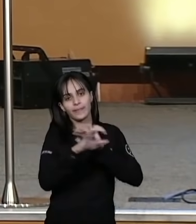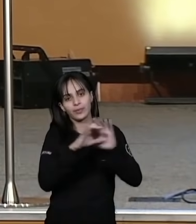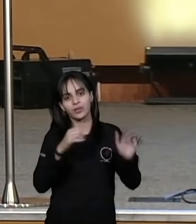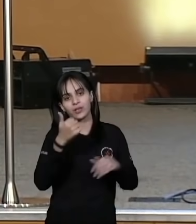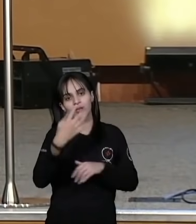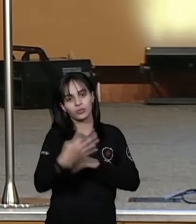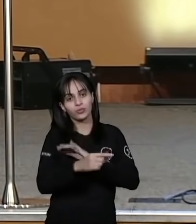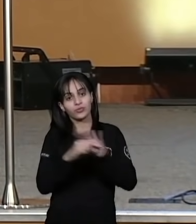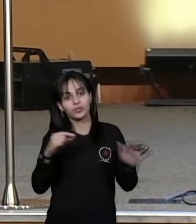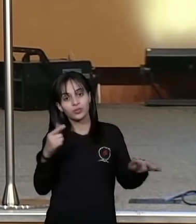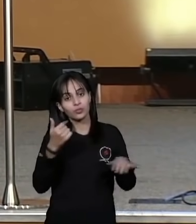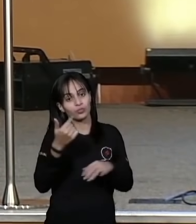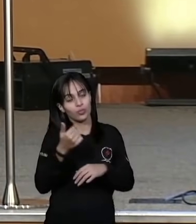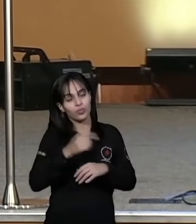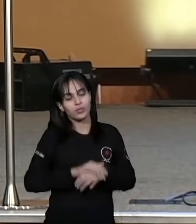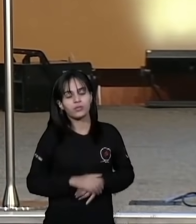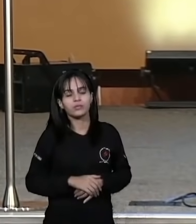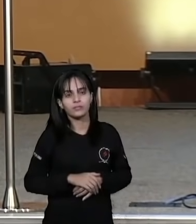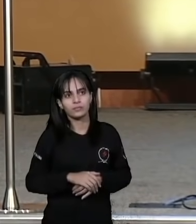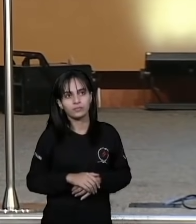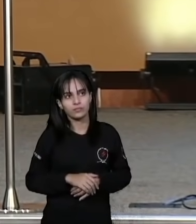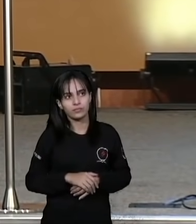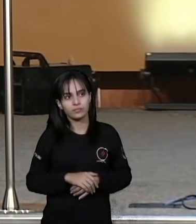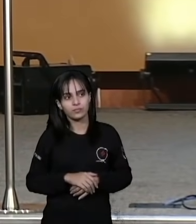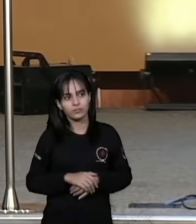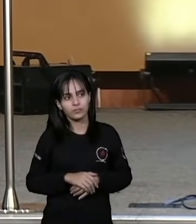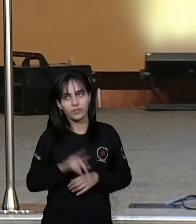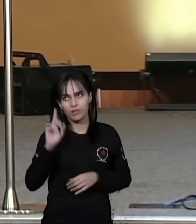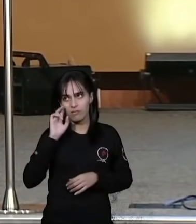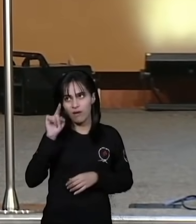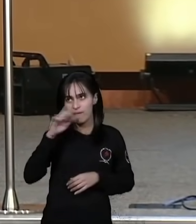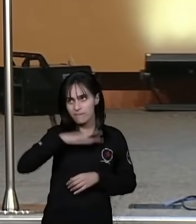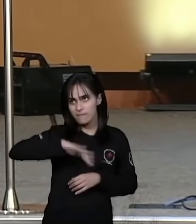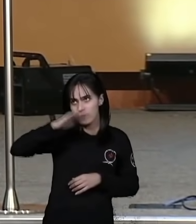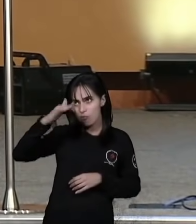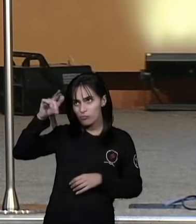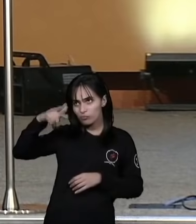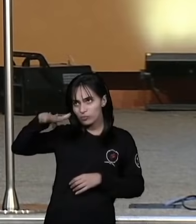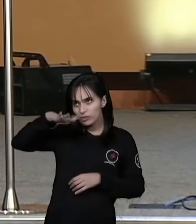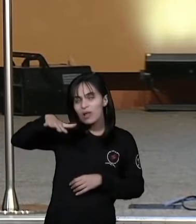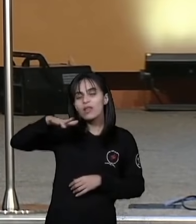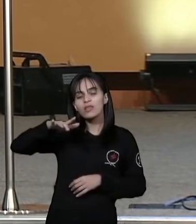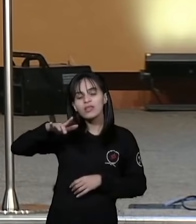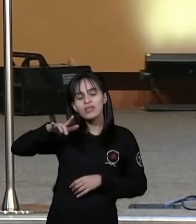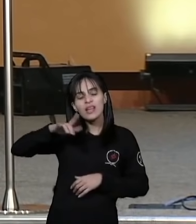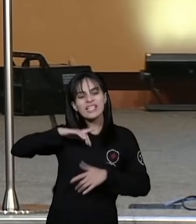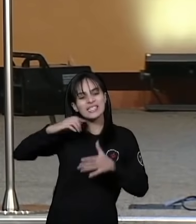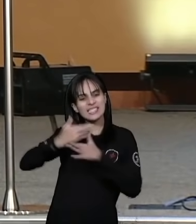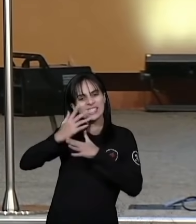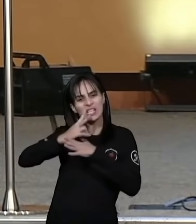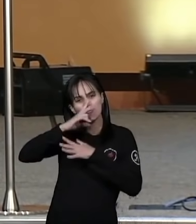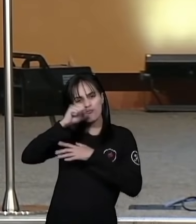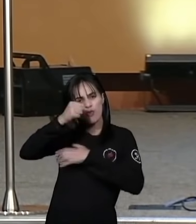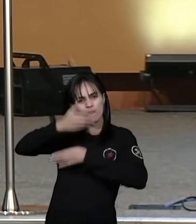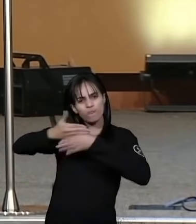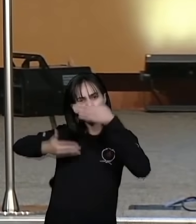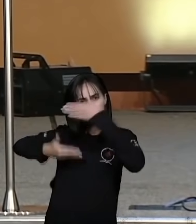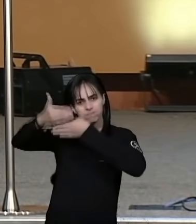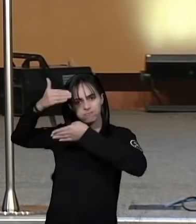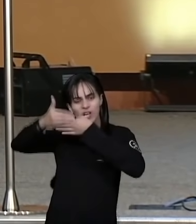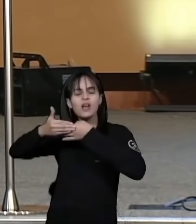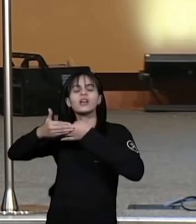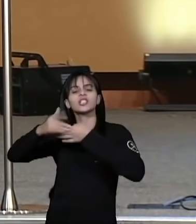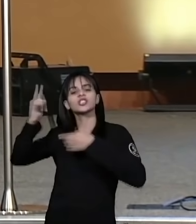Capítulo 14 Versículo 12 dorme aquele mochila lá tem cidade esportes e